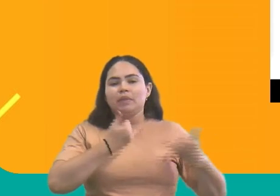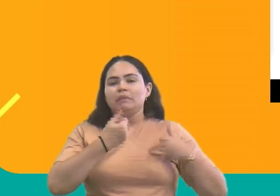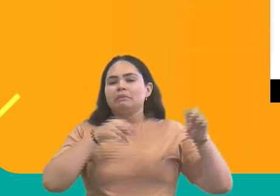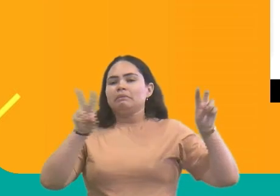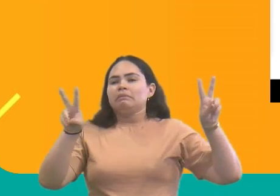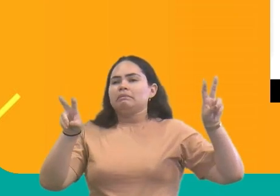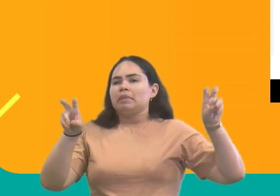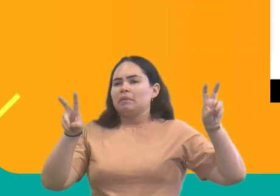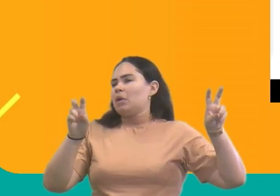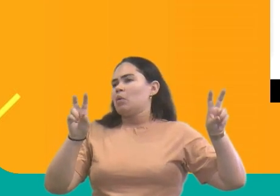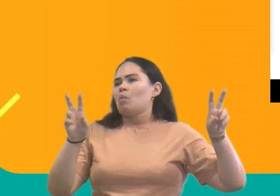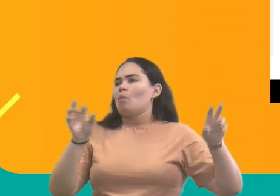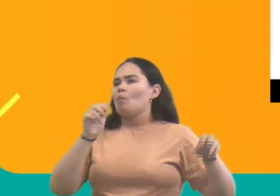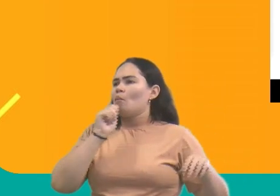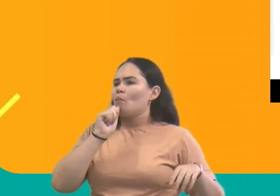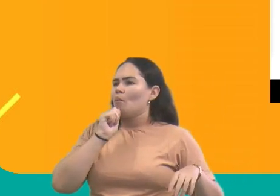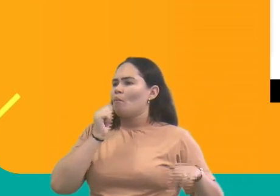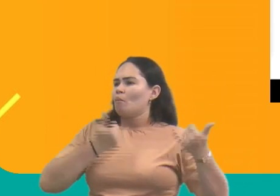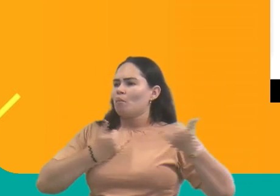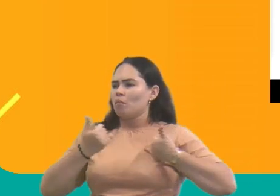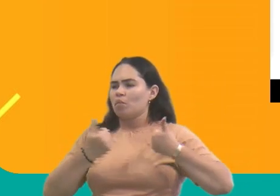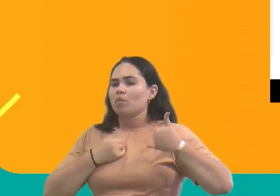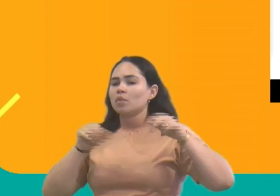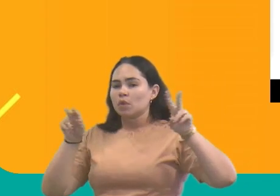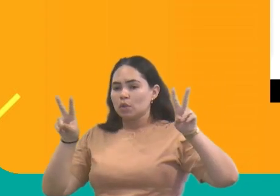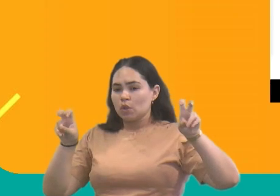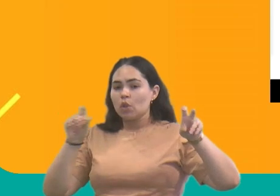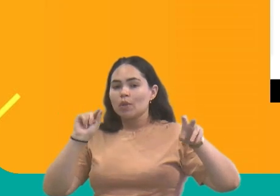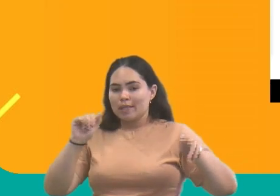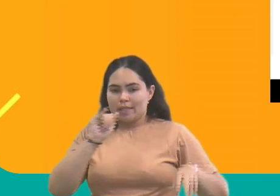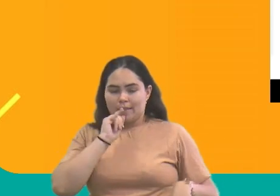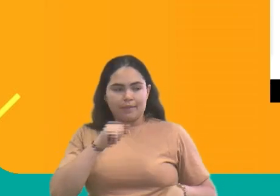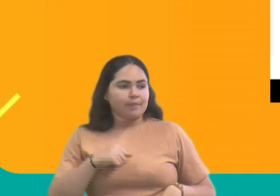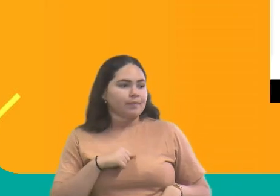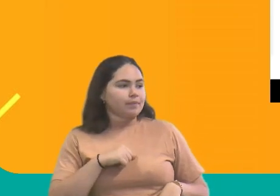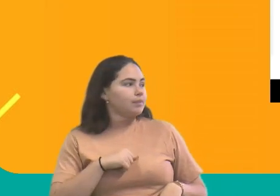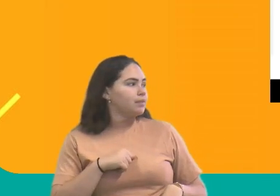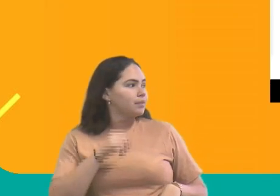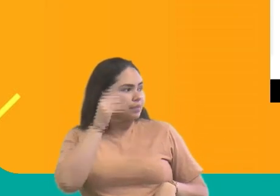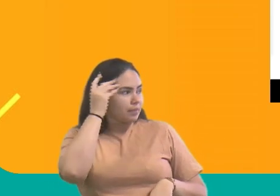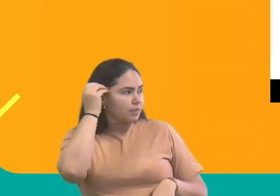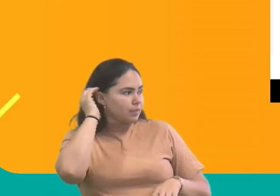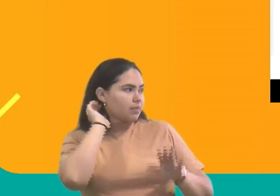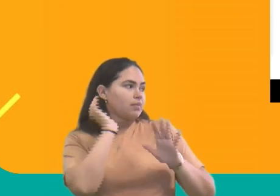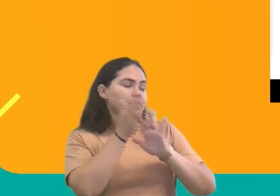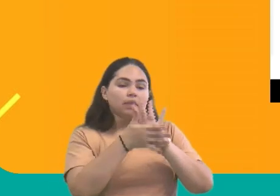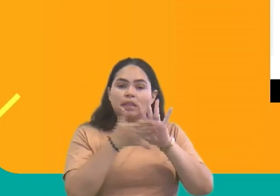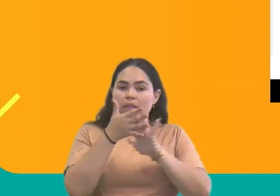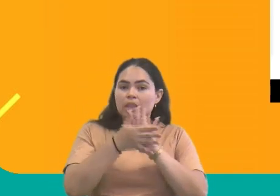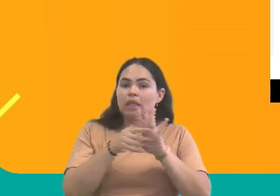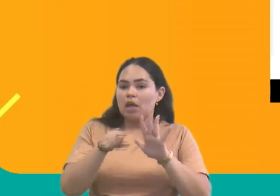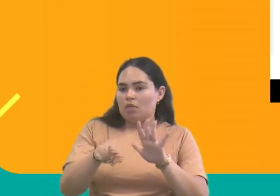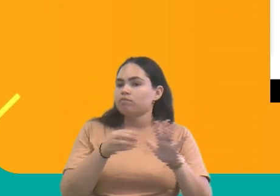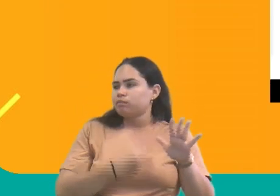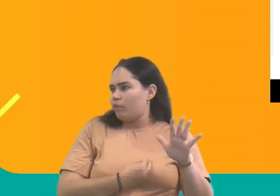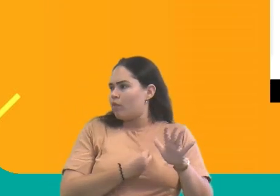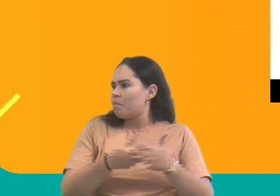da barata voadora. Teorema da barata voadora. A questão de cálculo e estequiometria, ela está na